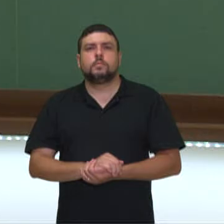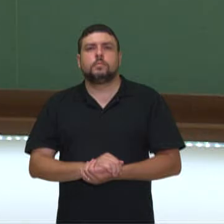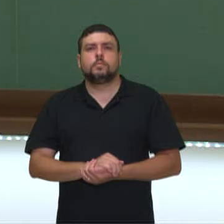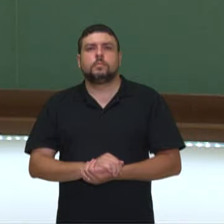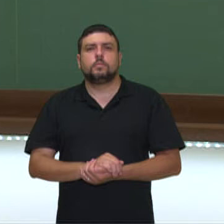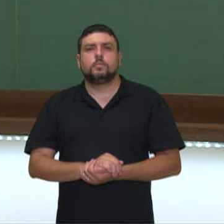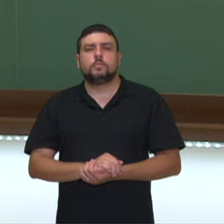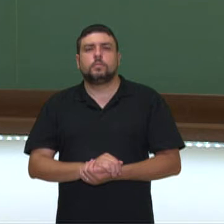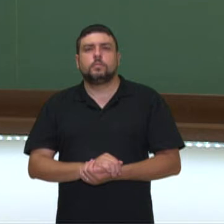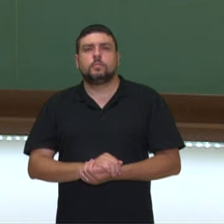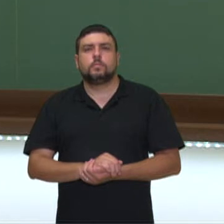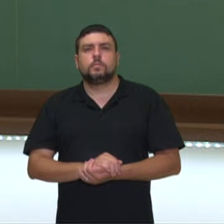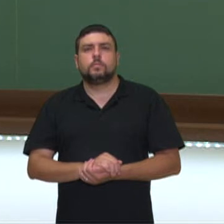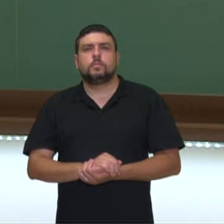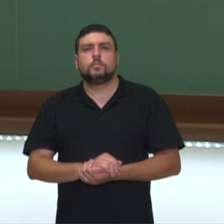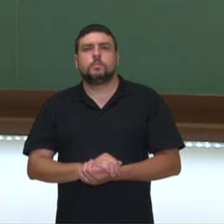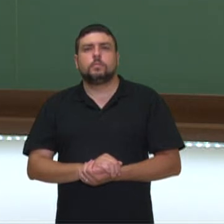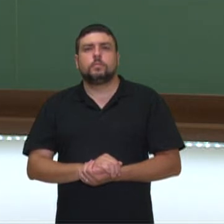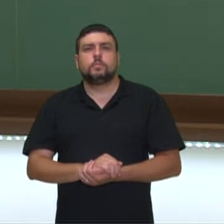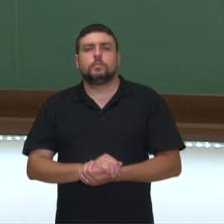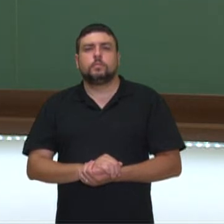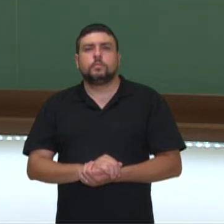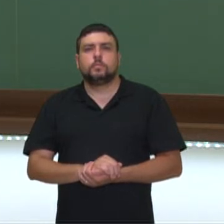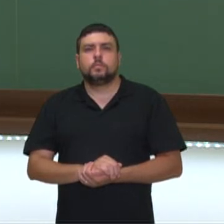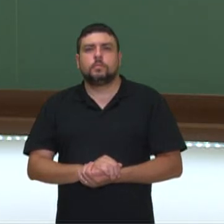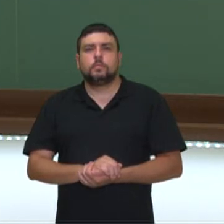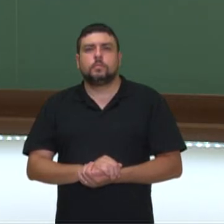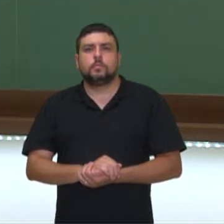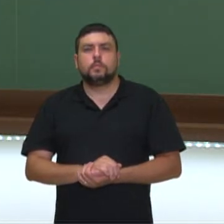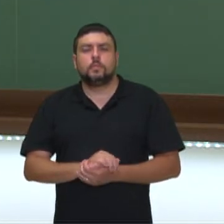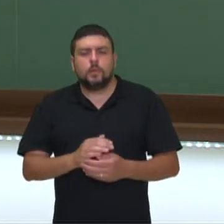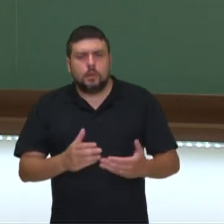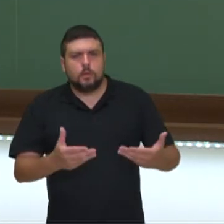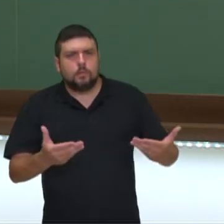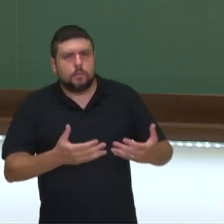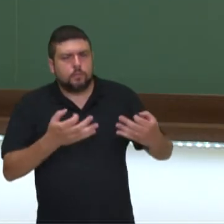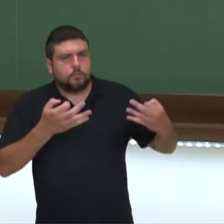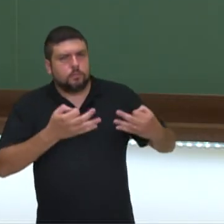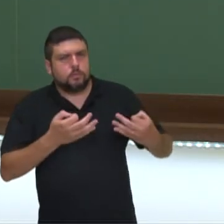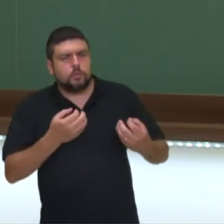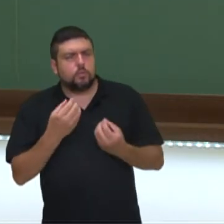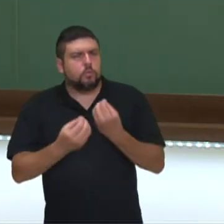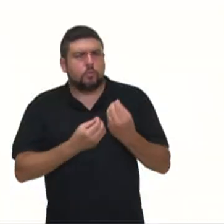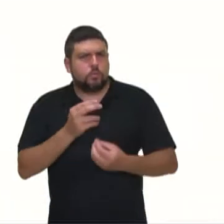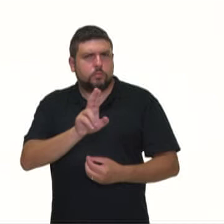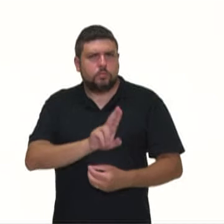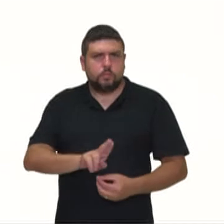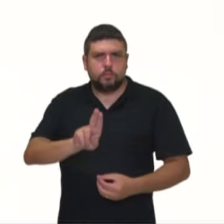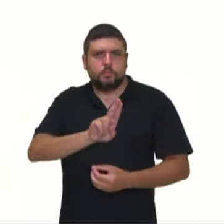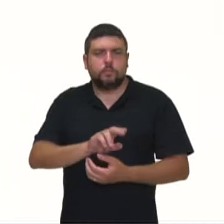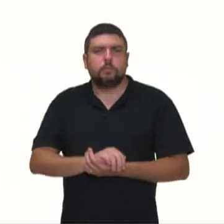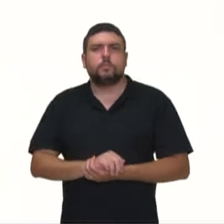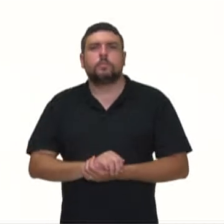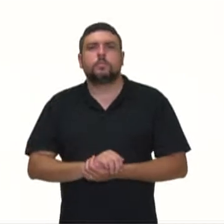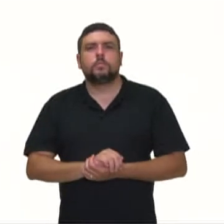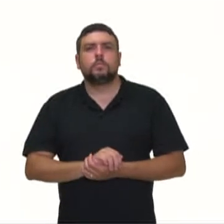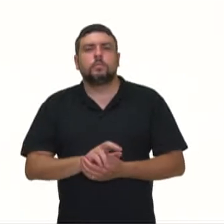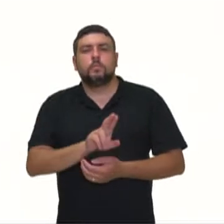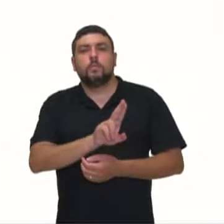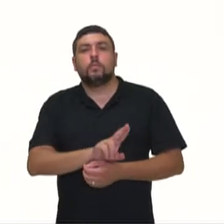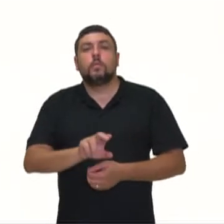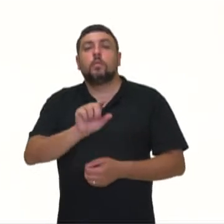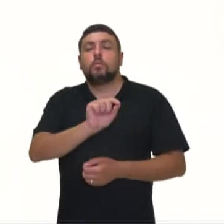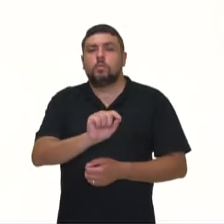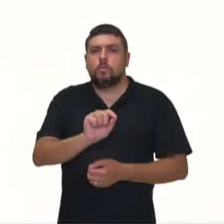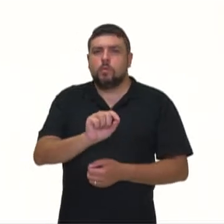verbo regular. É só você colocar o ed. E o presente perfeito? Quando que ele é utilizado? Ele é usado para se referir a ações que